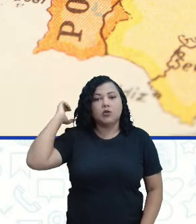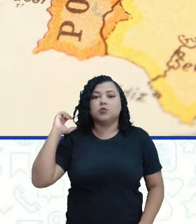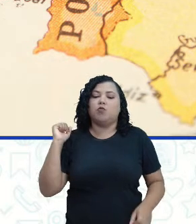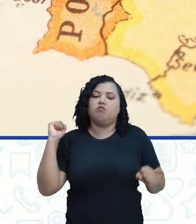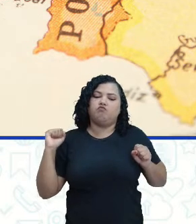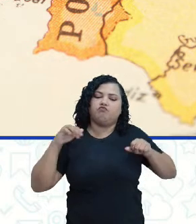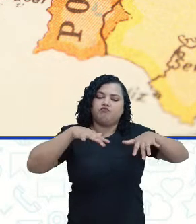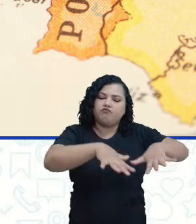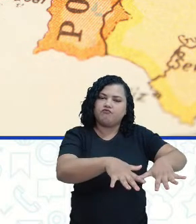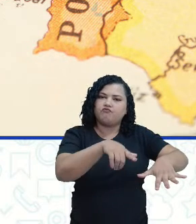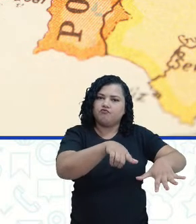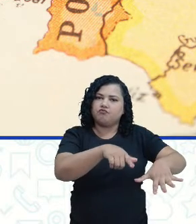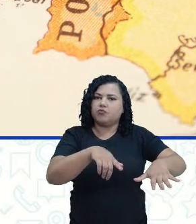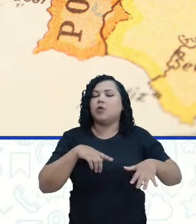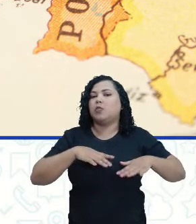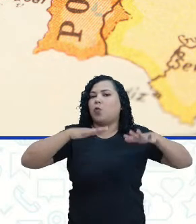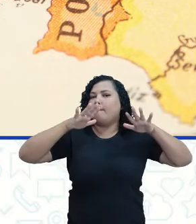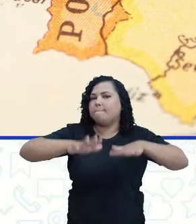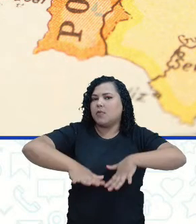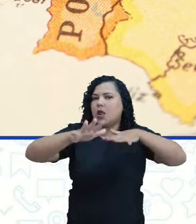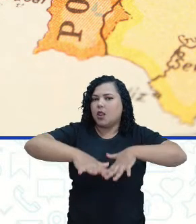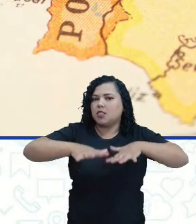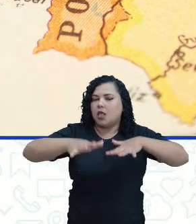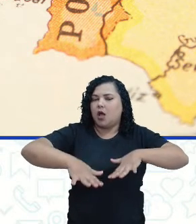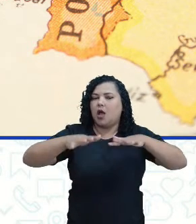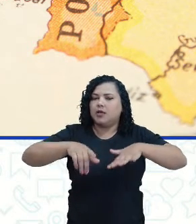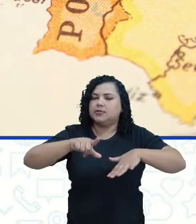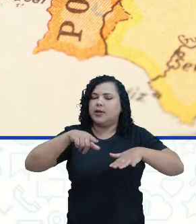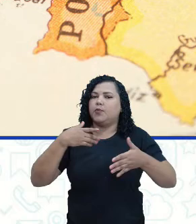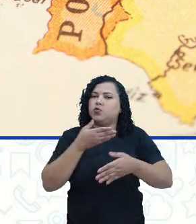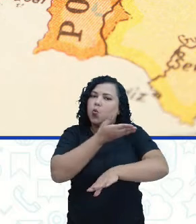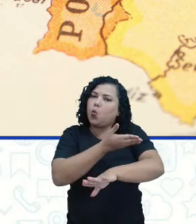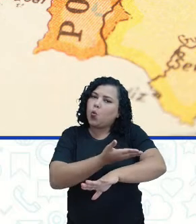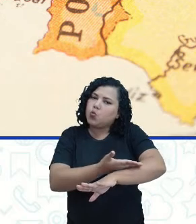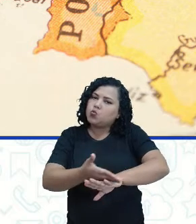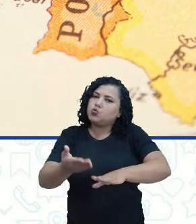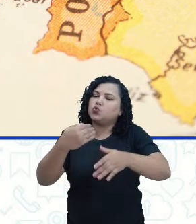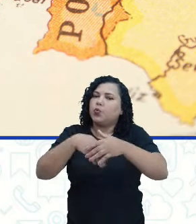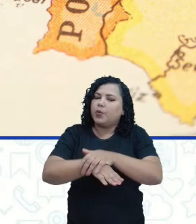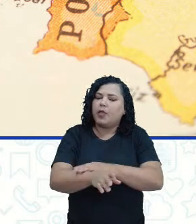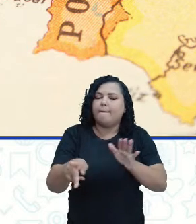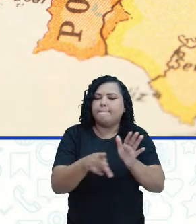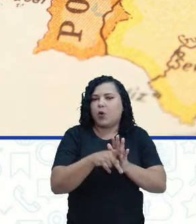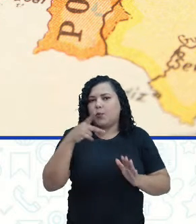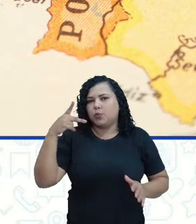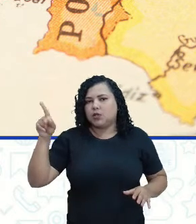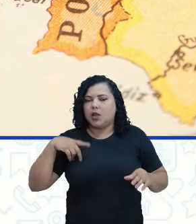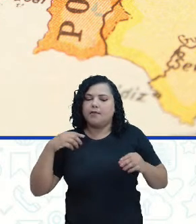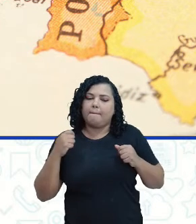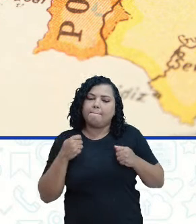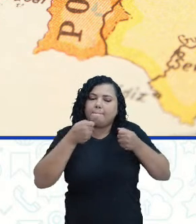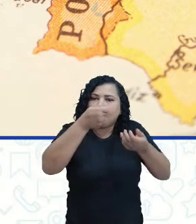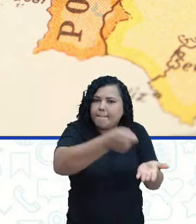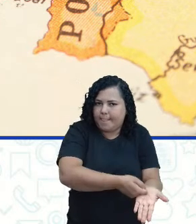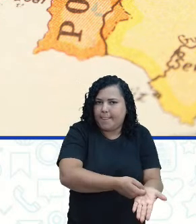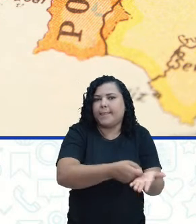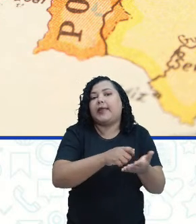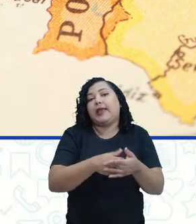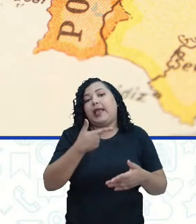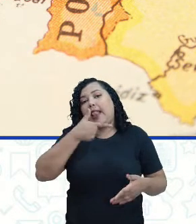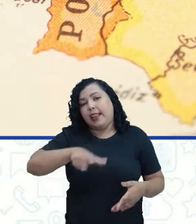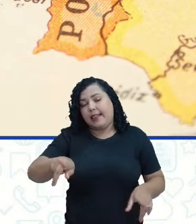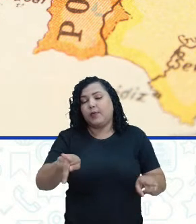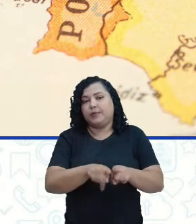conquistas militares e puseram aos vencidos seus hábitos, suas instituições, seus padrões de vida e principalmente sua língua, que reflete a